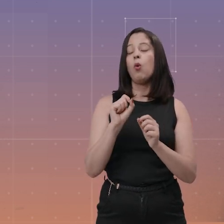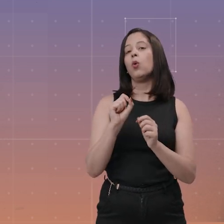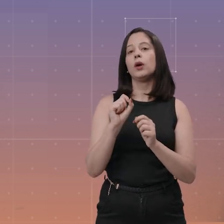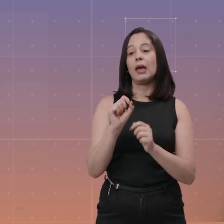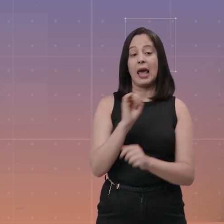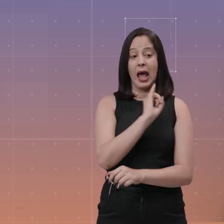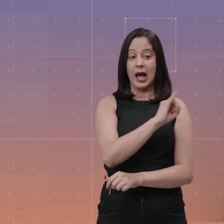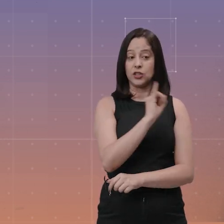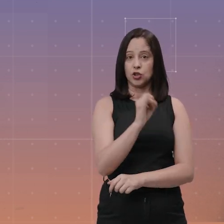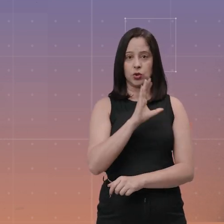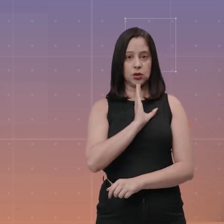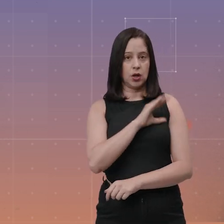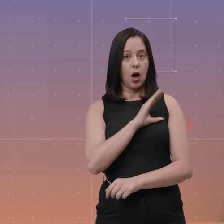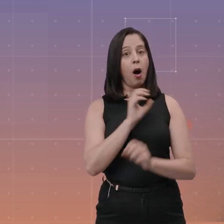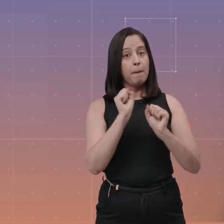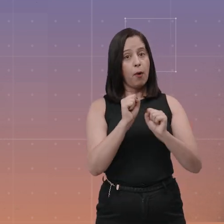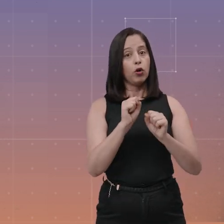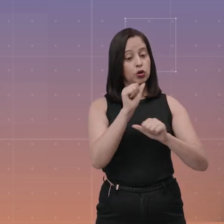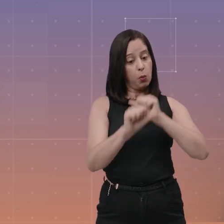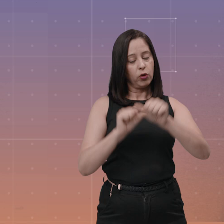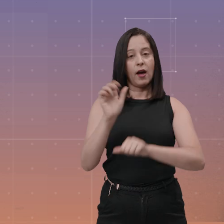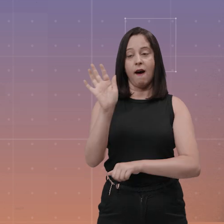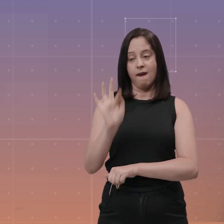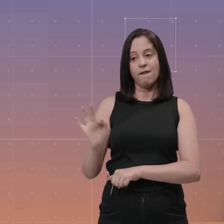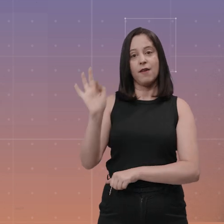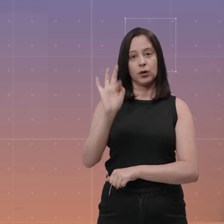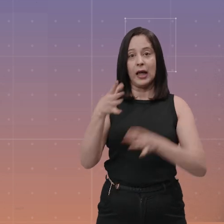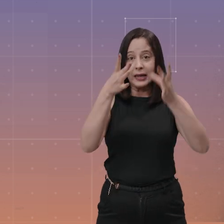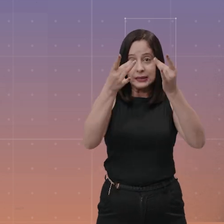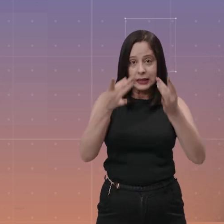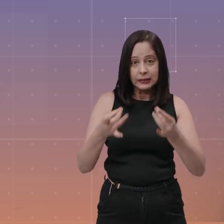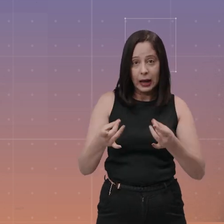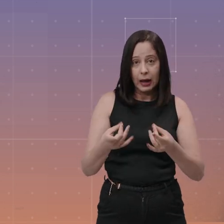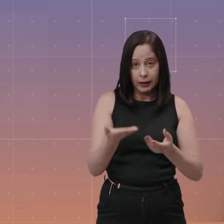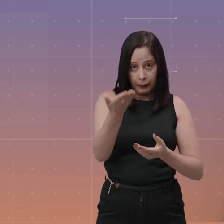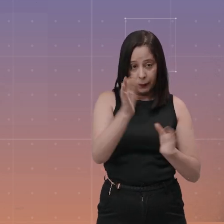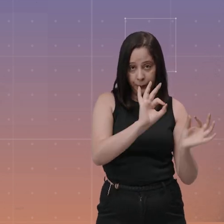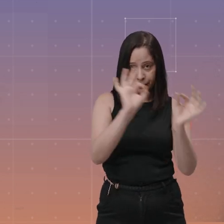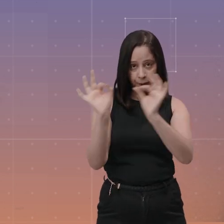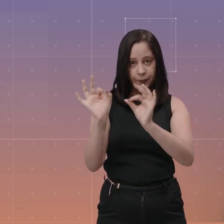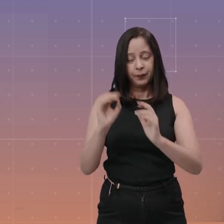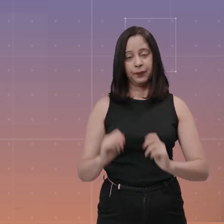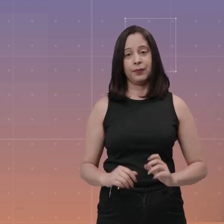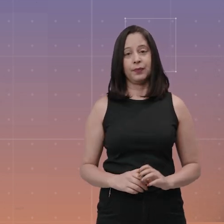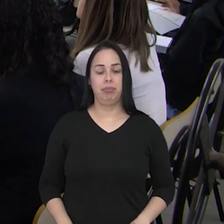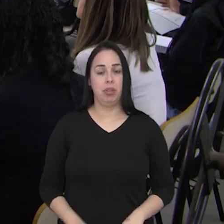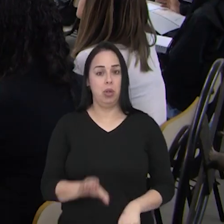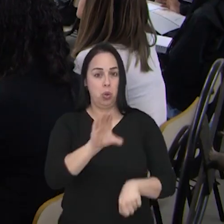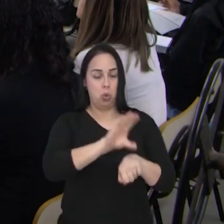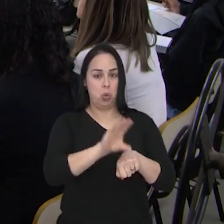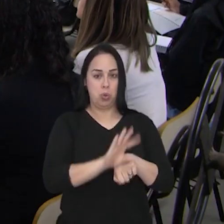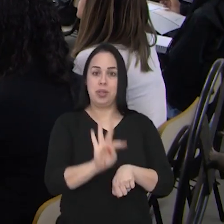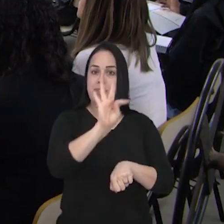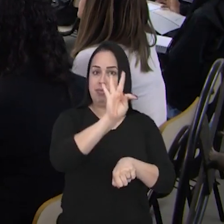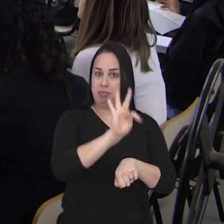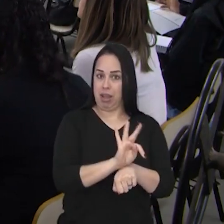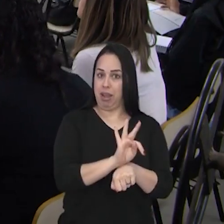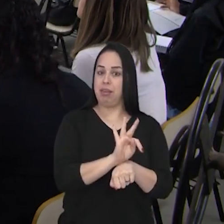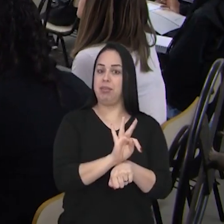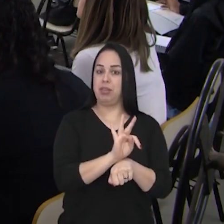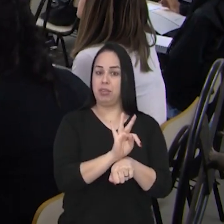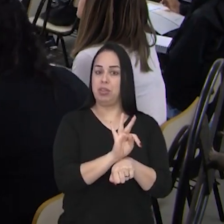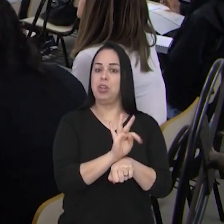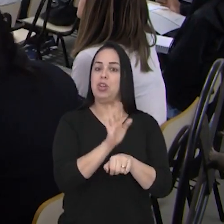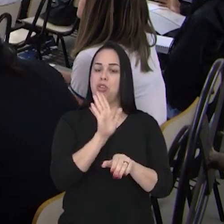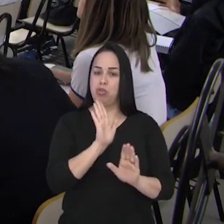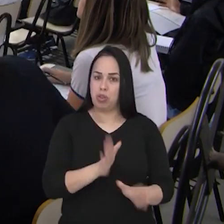a oferecer graduação de nível superior. Os detalhes a gente confere agora na reportagem. Cursos técnicos de nível